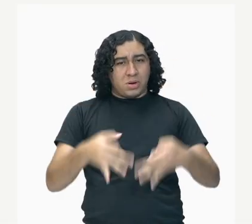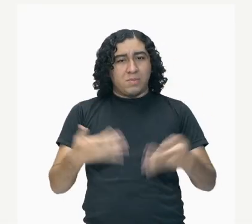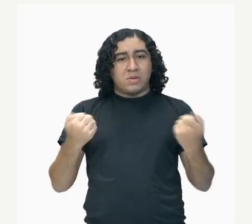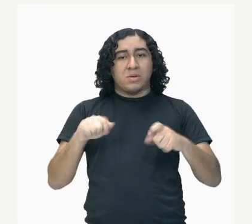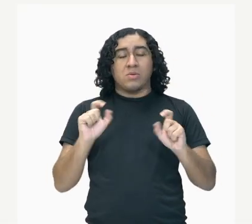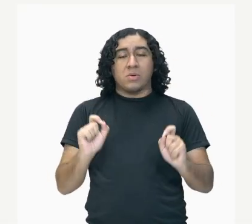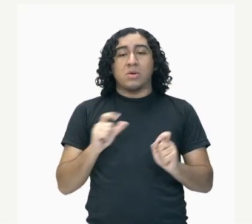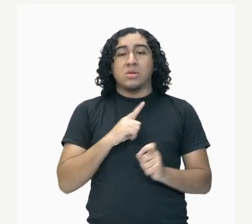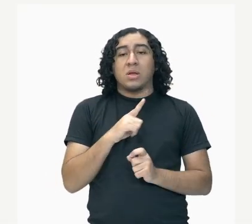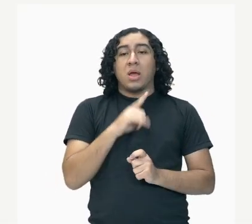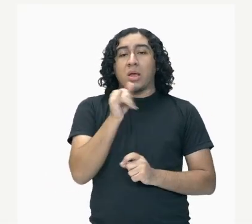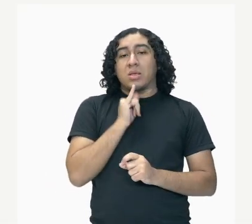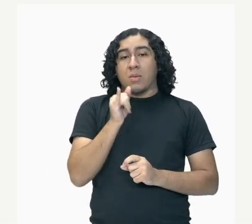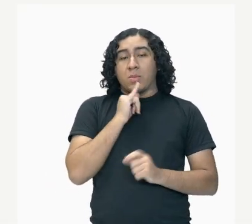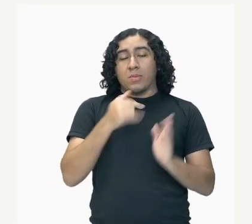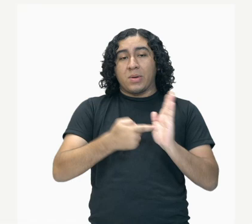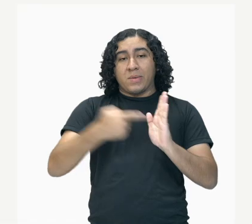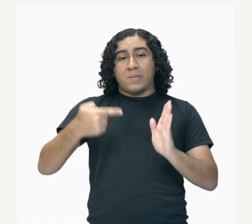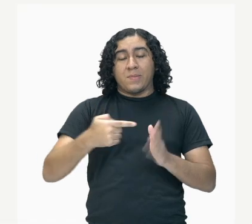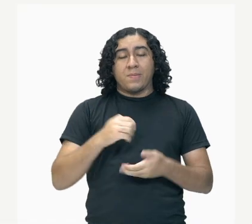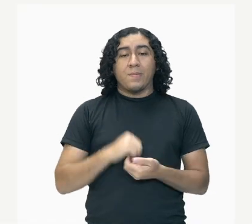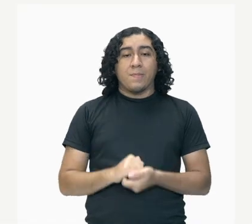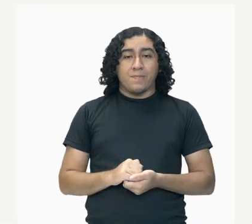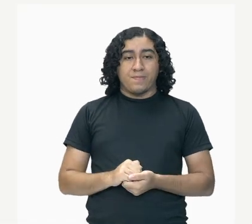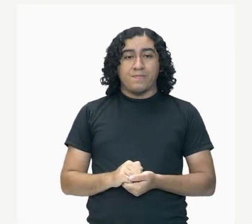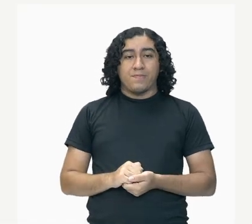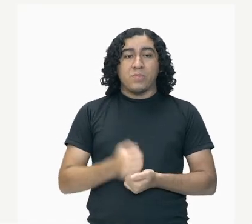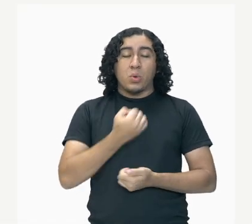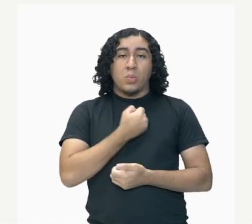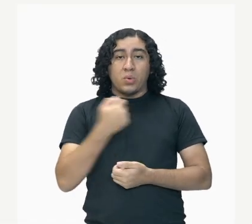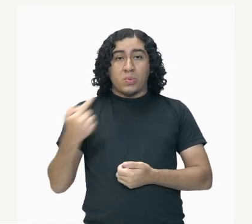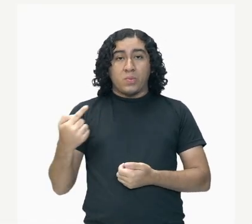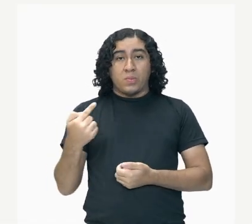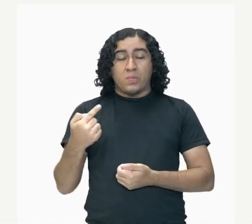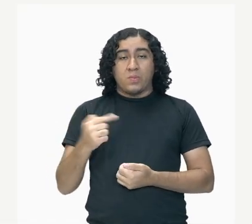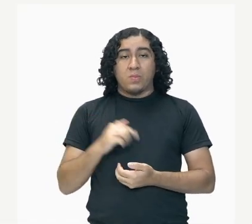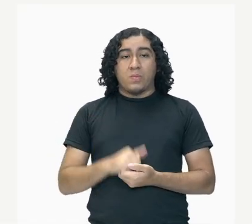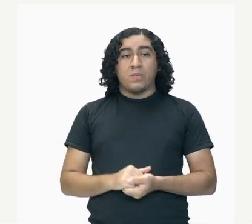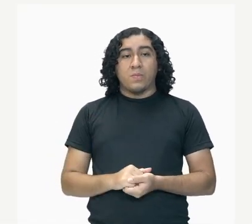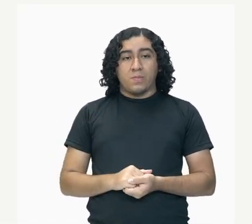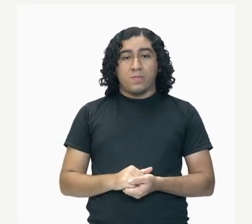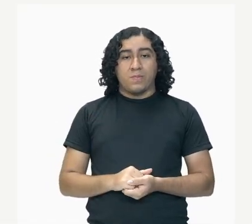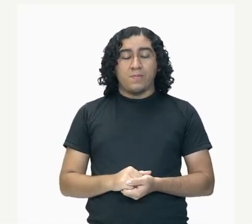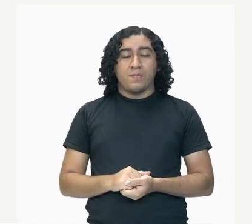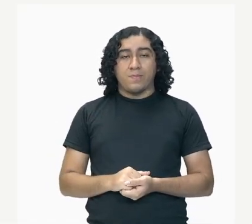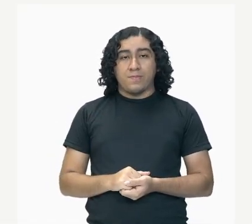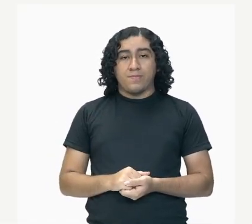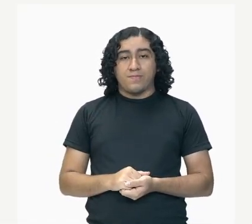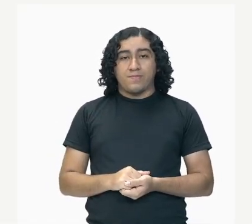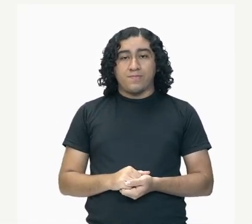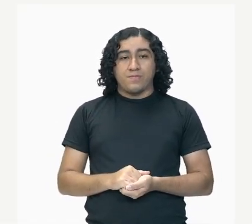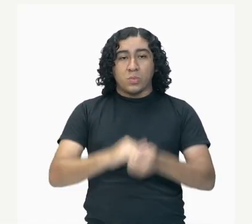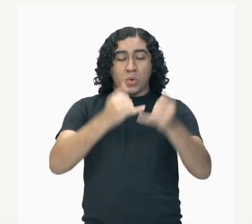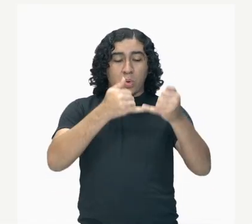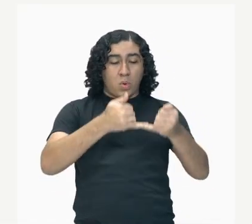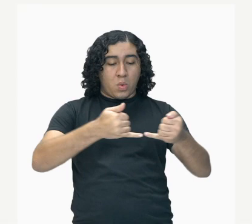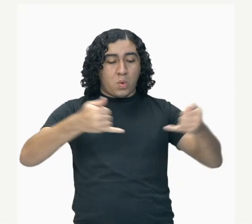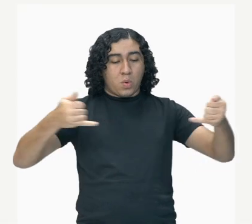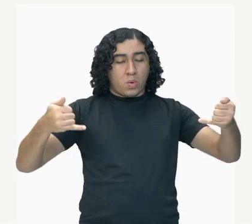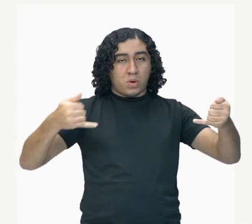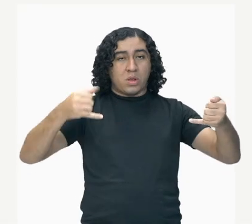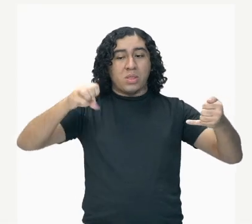aqui o nosso primeiro exemplo o exemplo número um o comprimento de uma corda é de 3